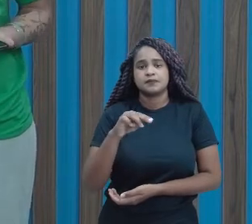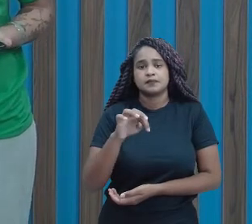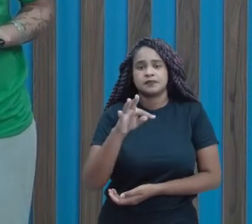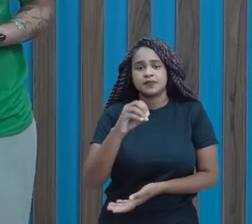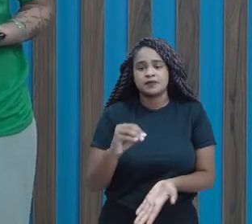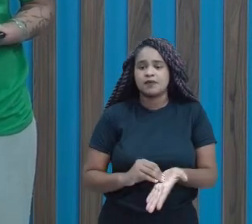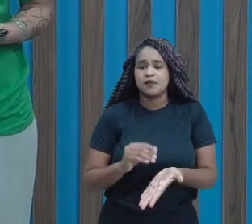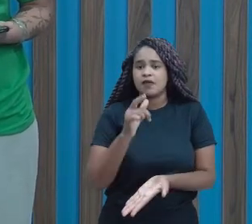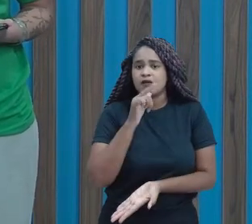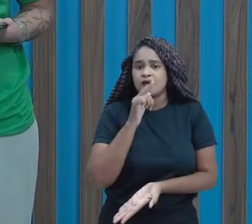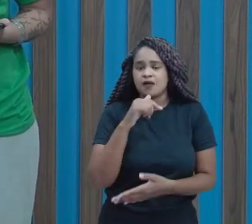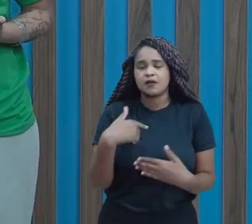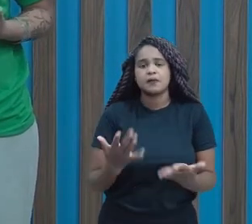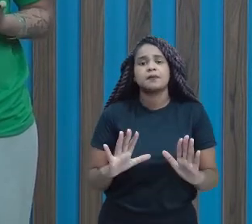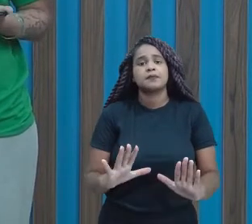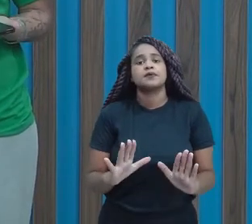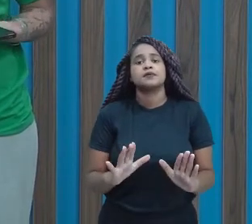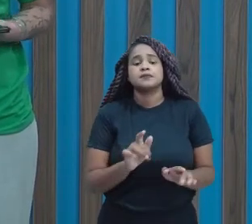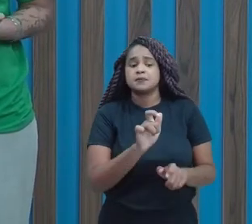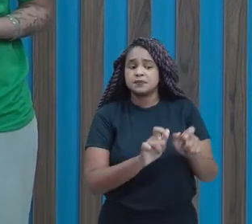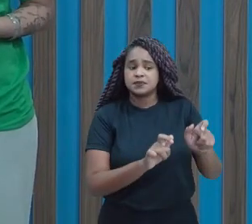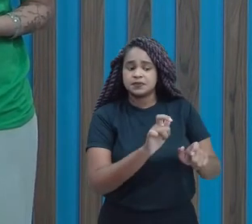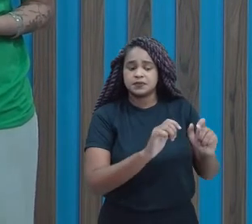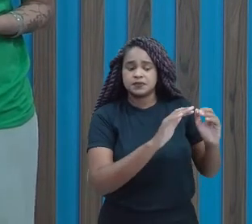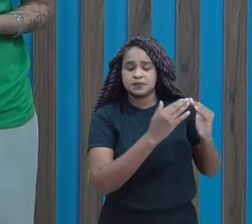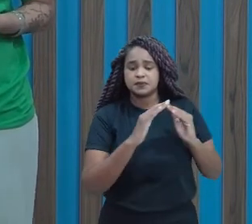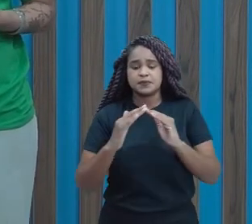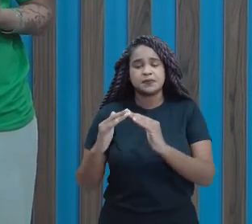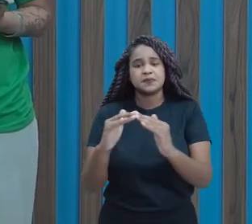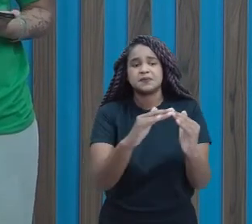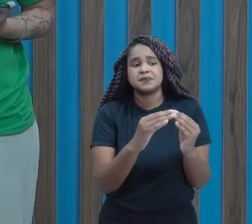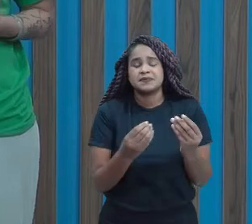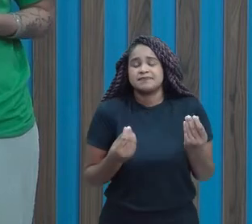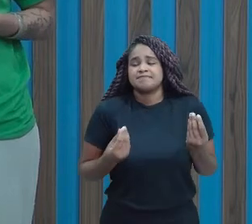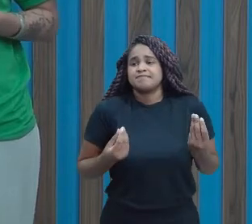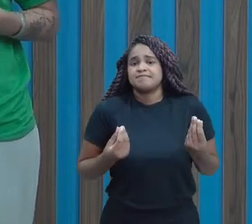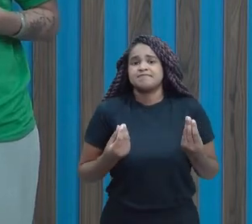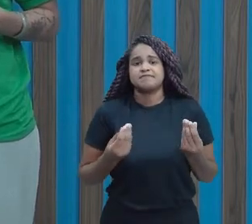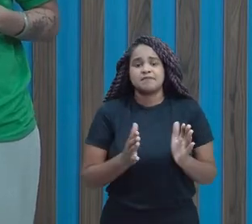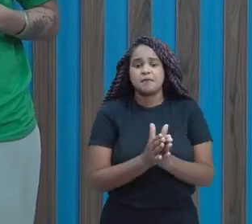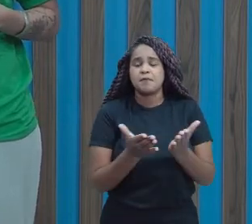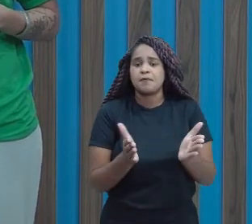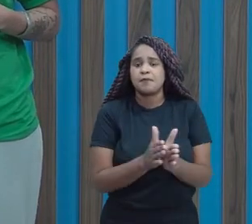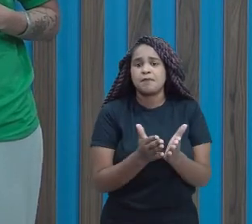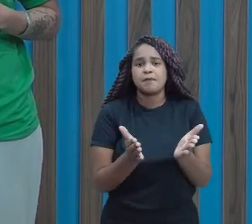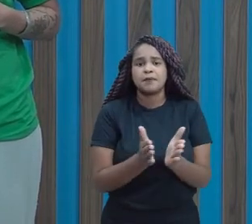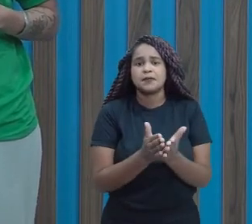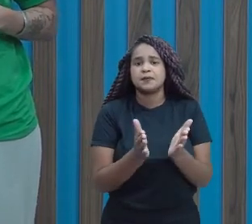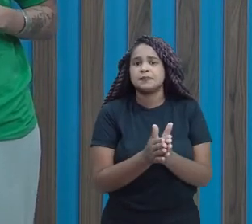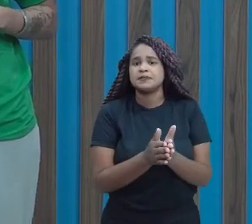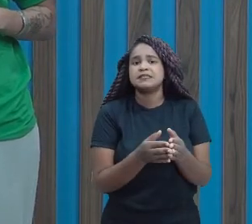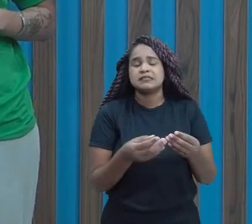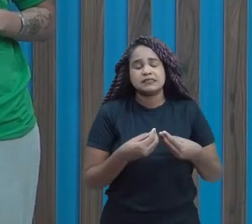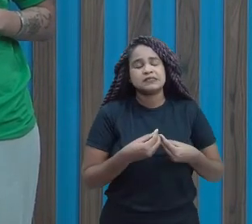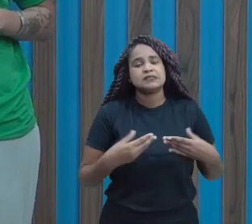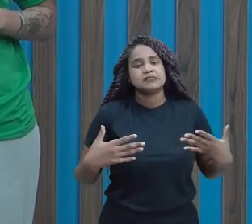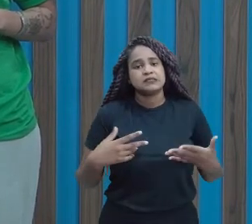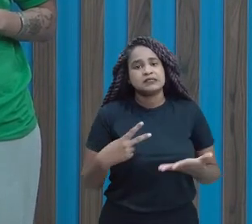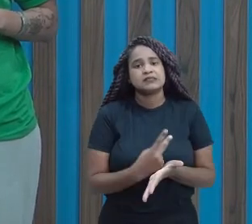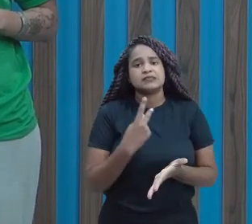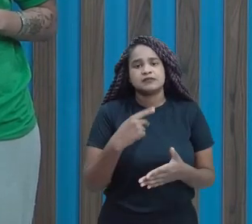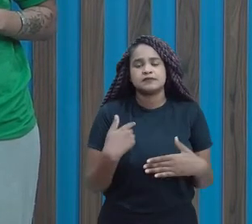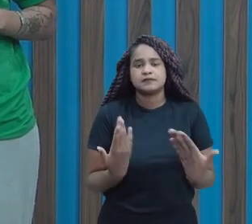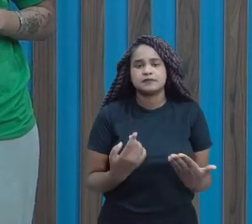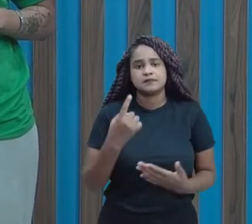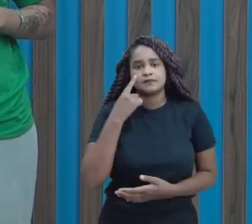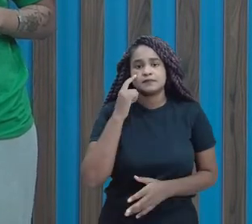quem são os mais atingidos? São as comunidades mais pobres, né? Então, quando a gente está falando de mudanças climáticas,